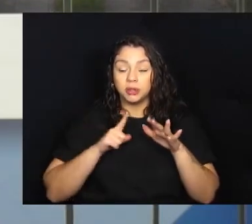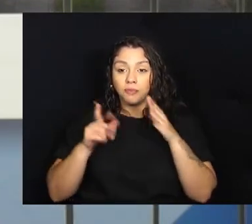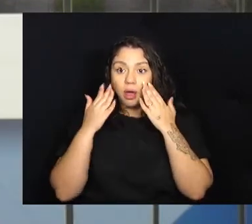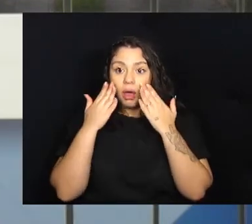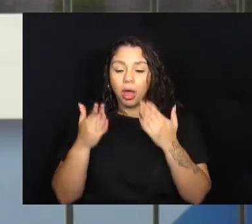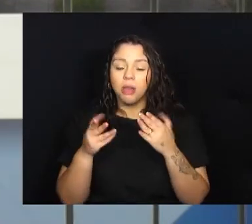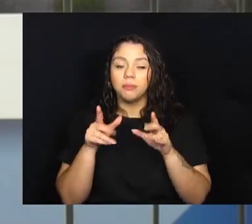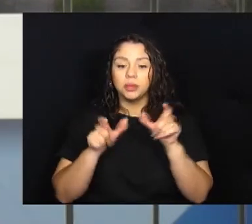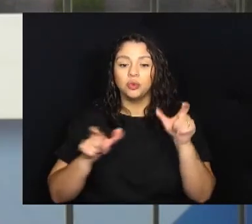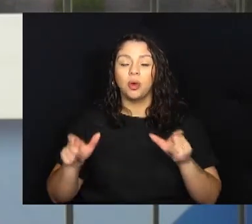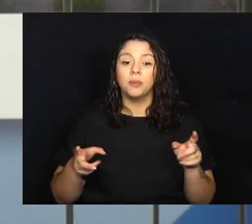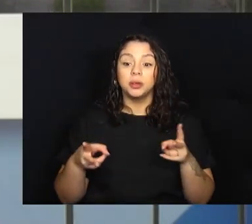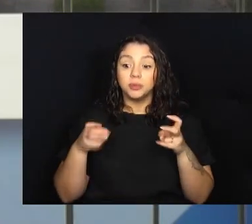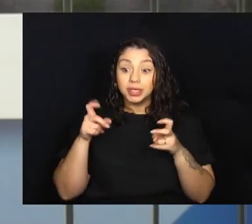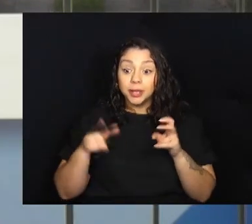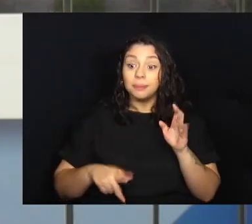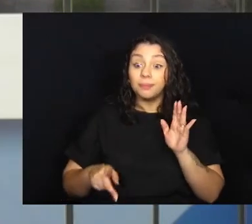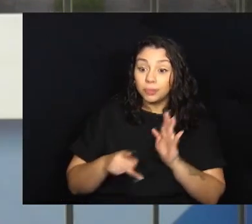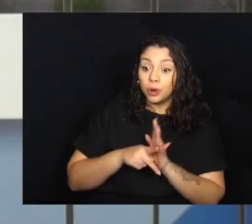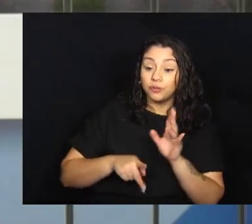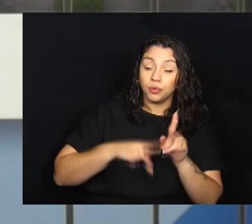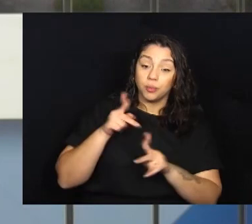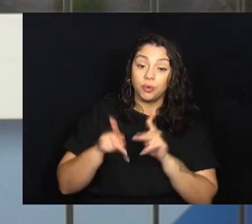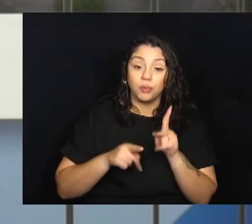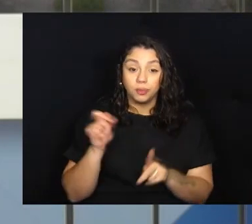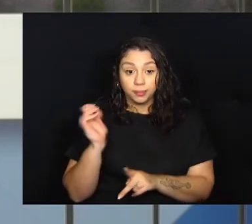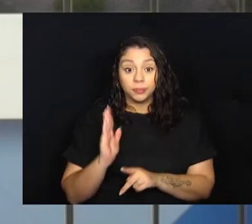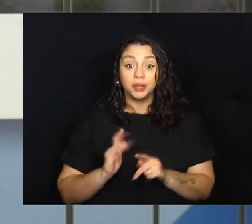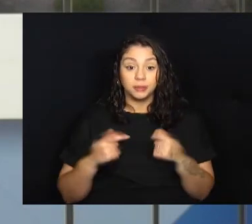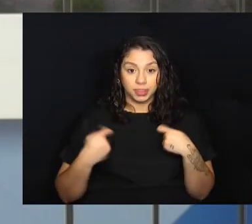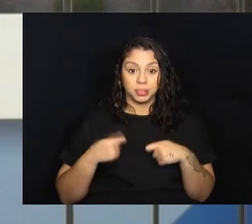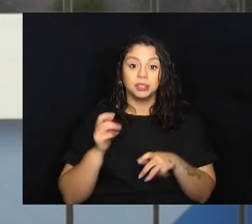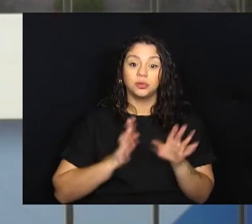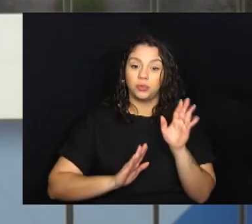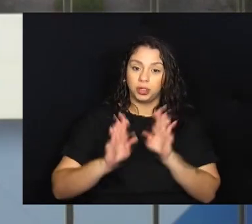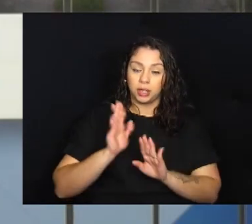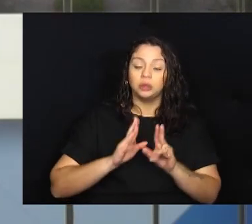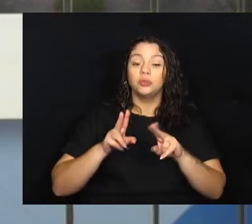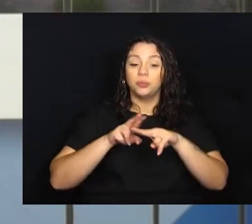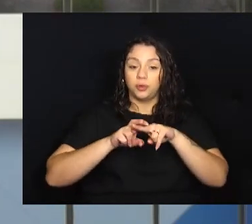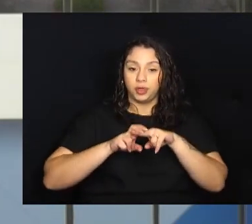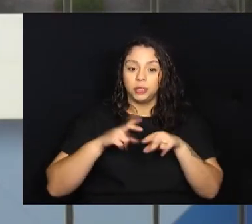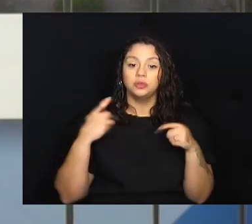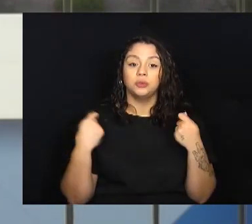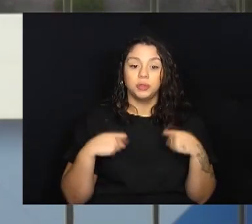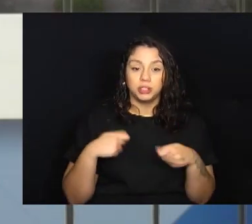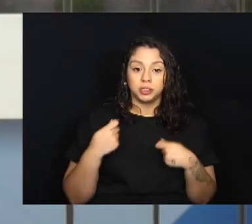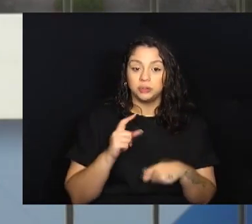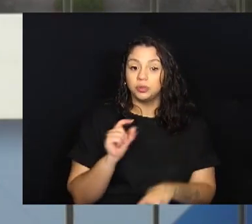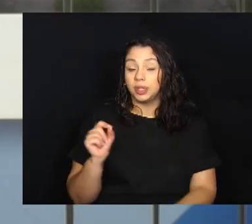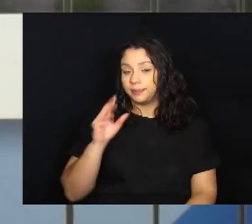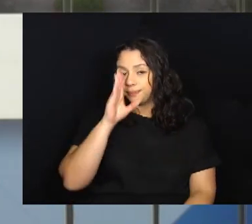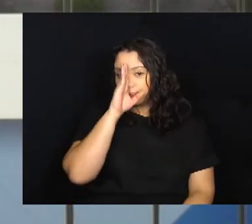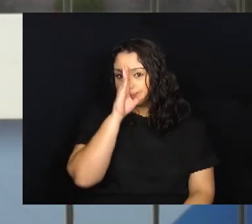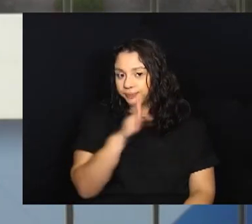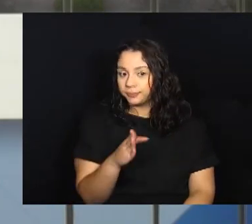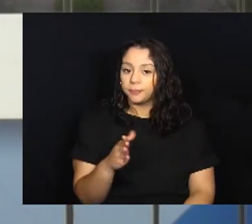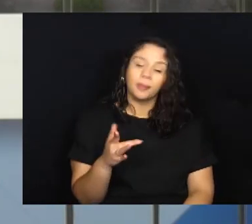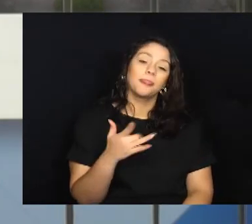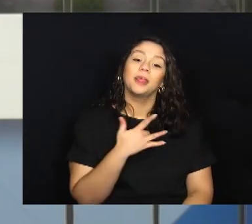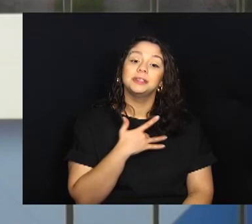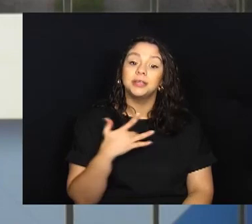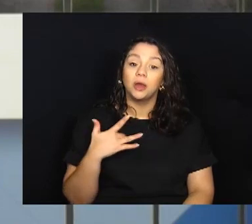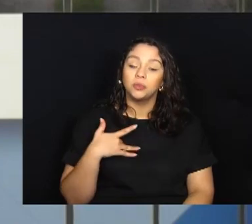um patrimônio do povo brasileiro, é necessário cuidado. E por isso que a gente precisa ter, sobretudo, saúde se faz